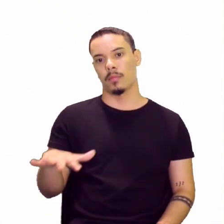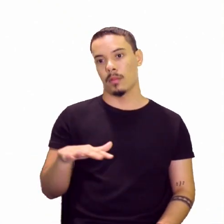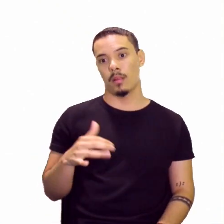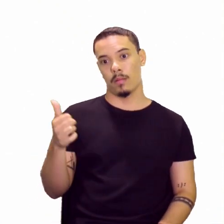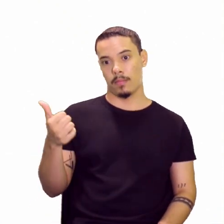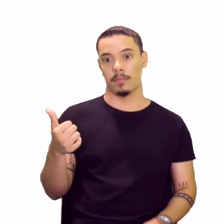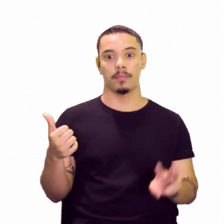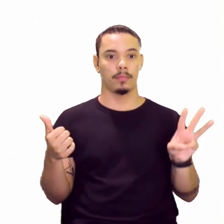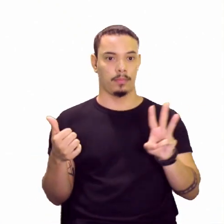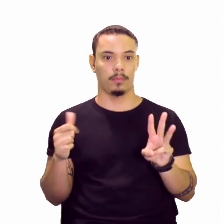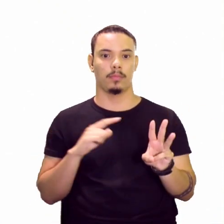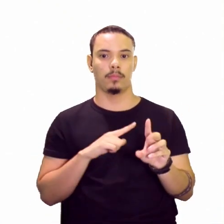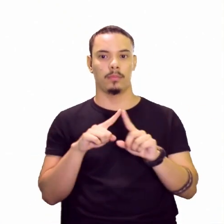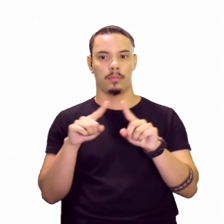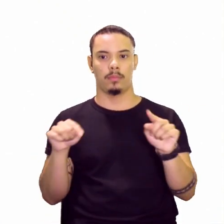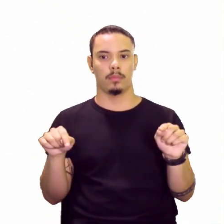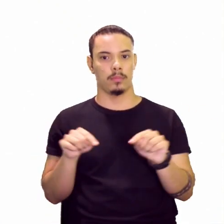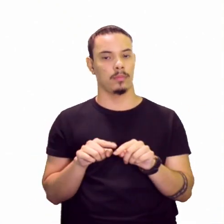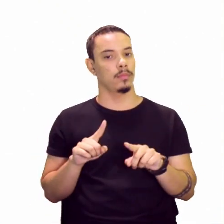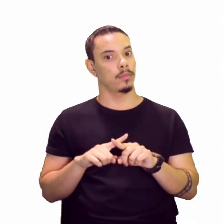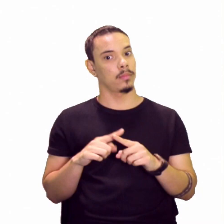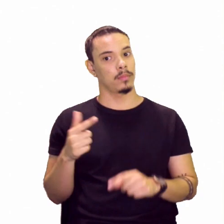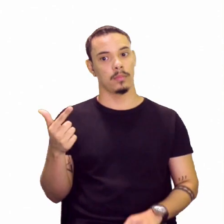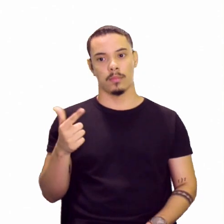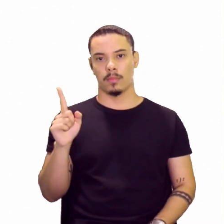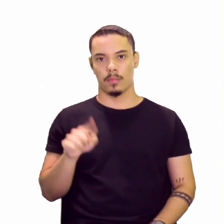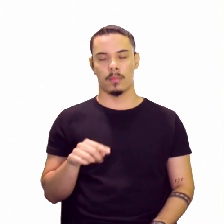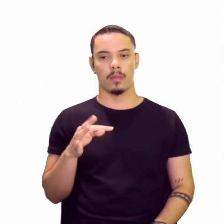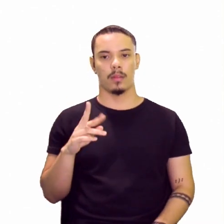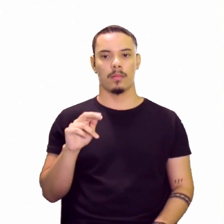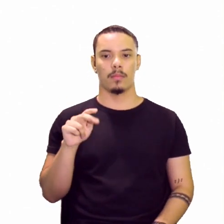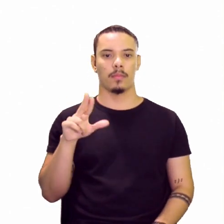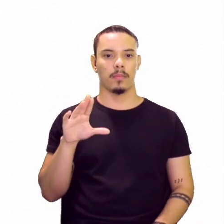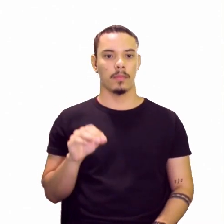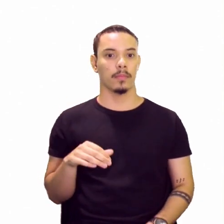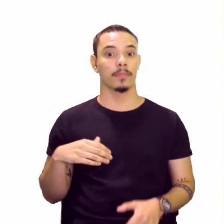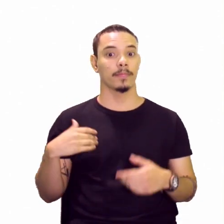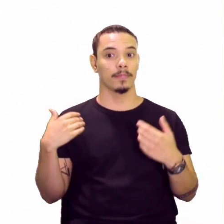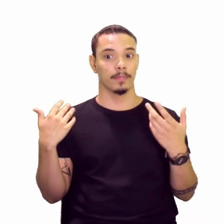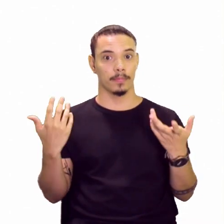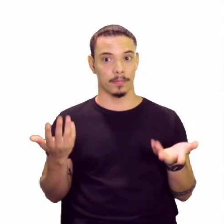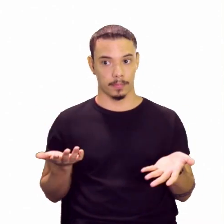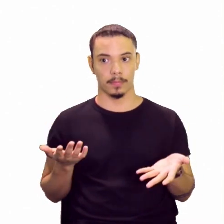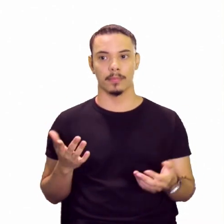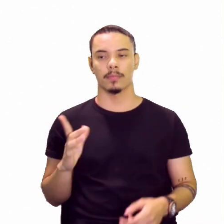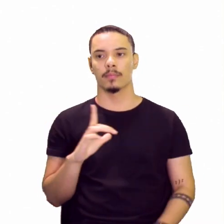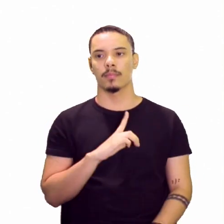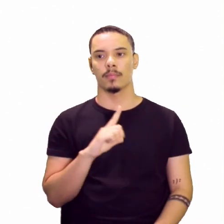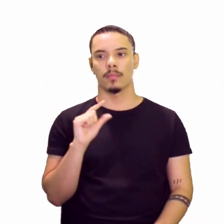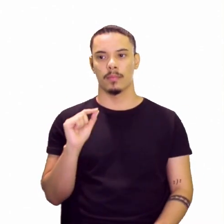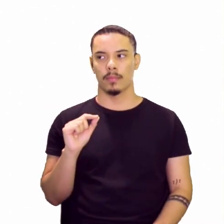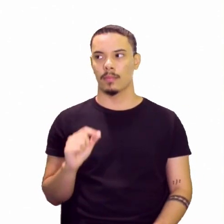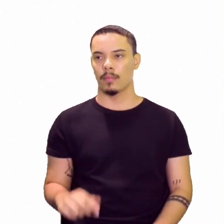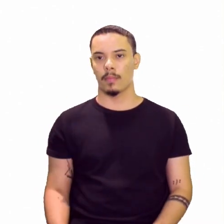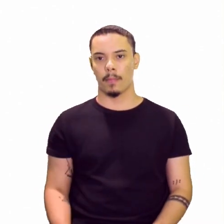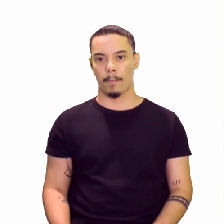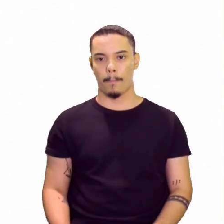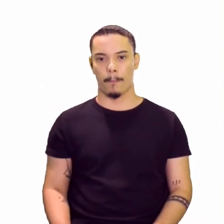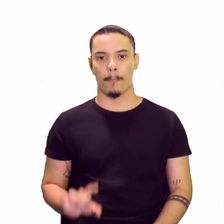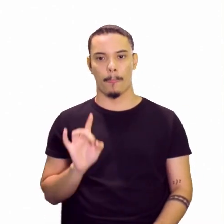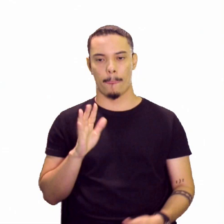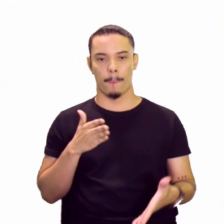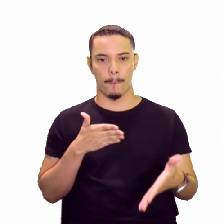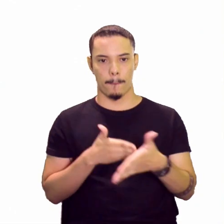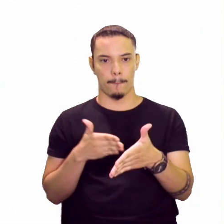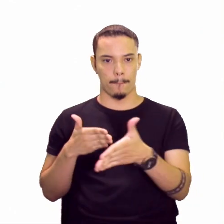3 possui forma de triângulos, mas a 2 é um trapézio, como foi falado. Então, nós temos aqui, pessoal, olha só para delimitar